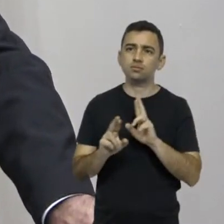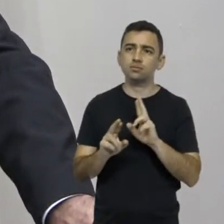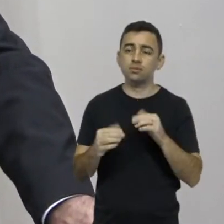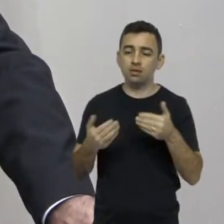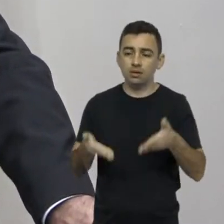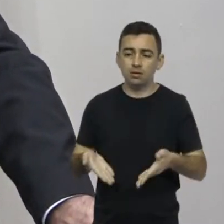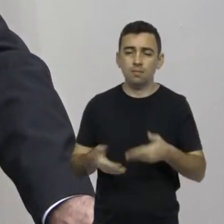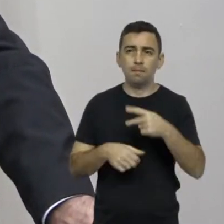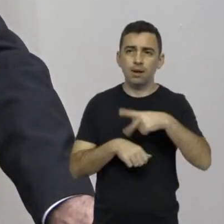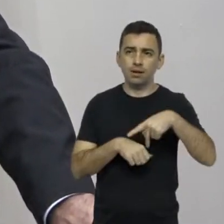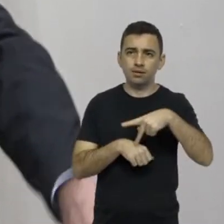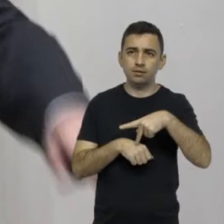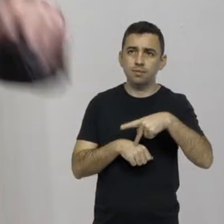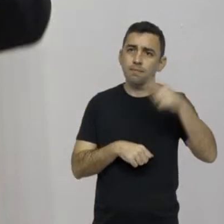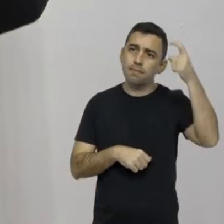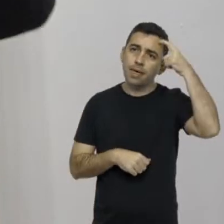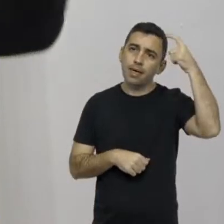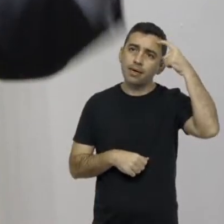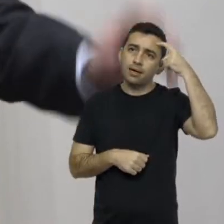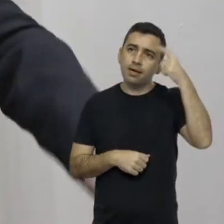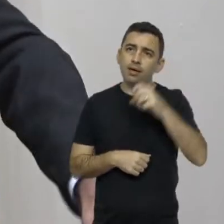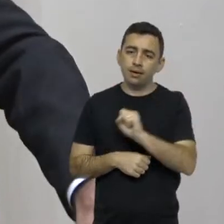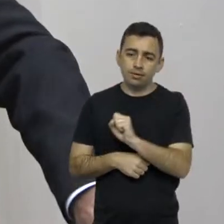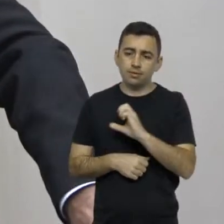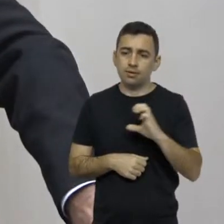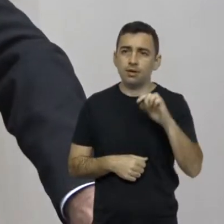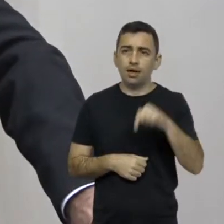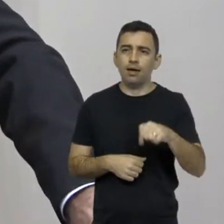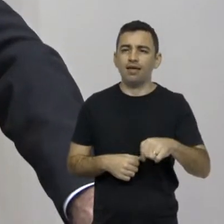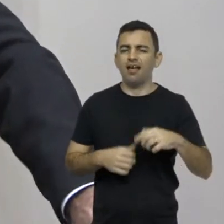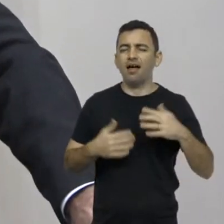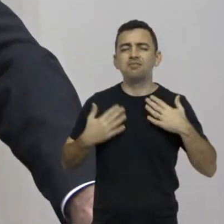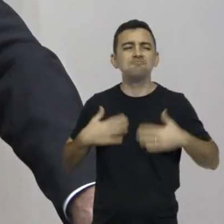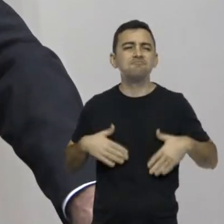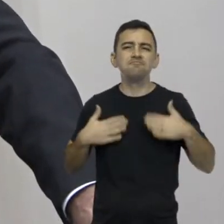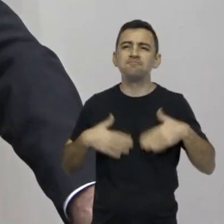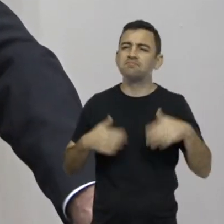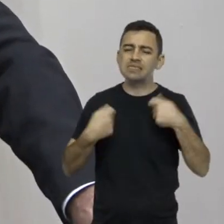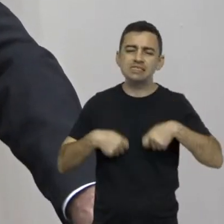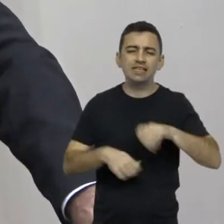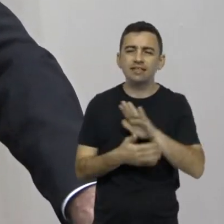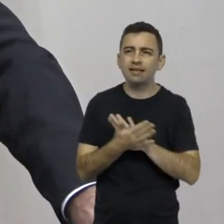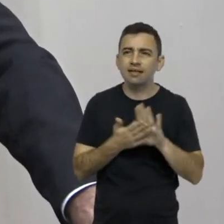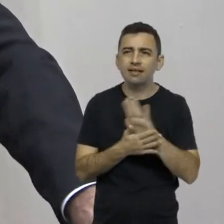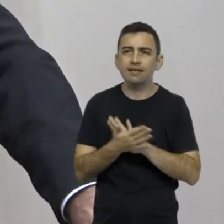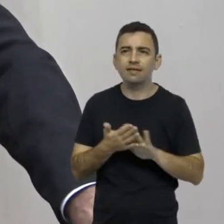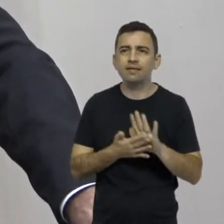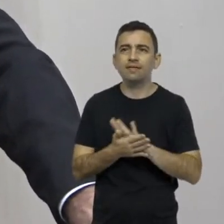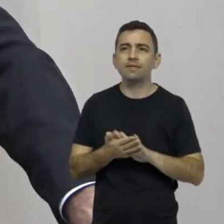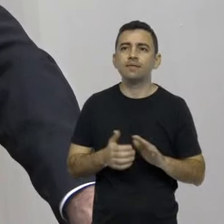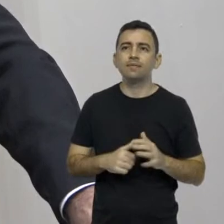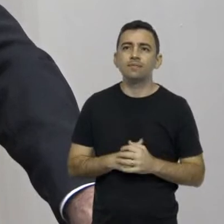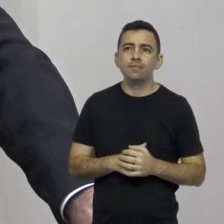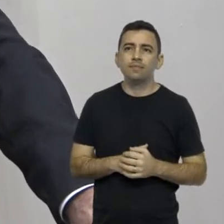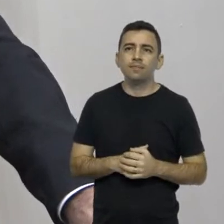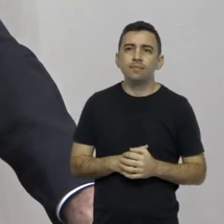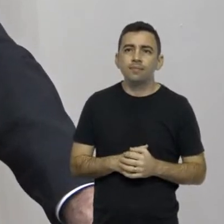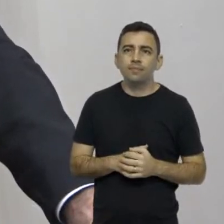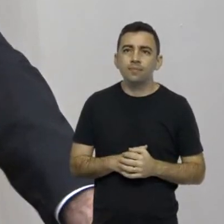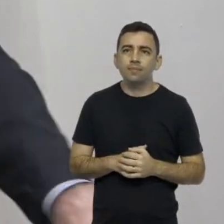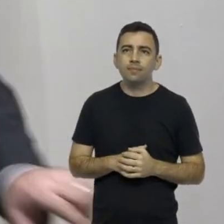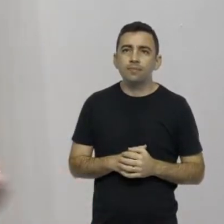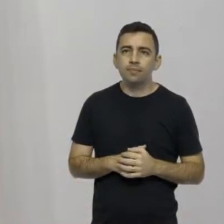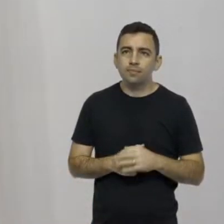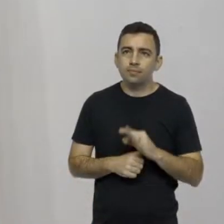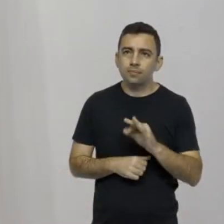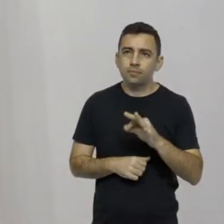país que acha que a gente vive aqui no mar de rosa, que nós não precisamos de nada, deputado